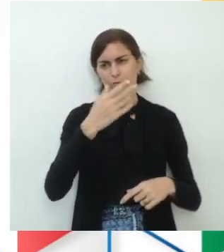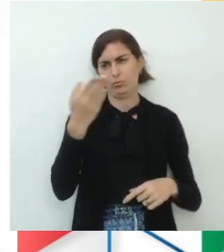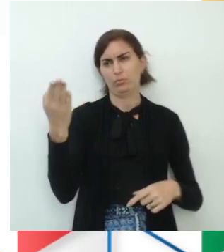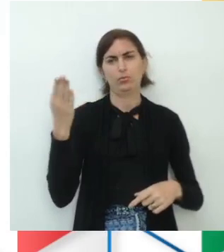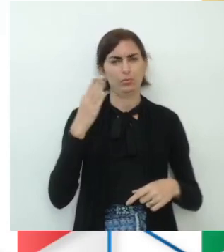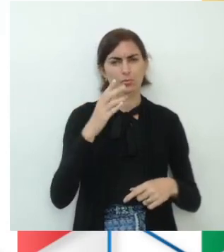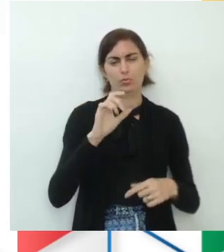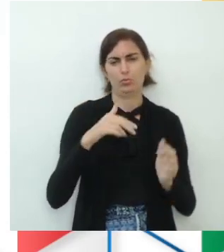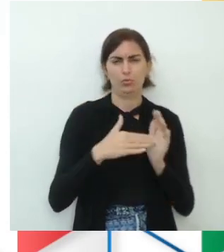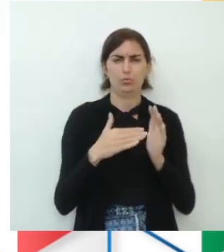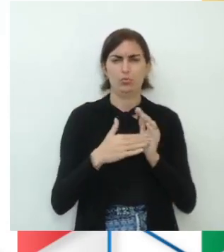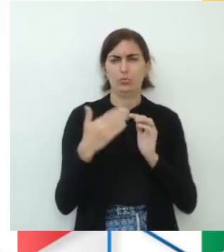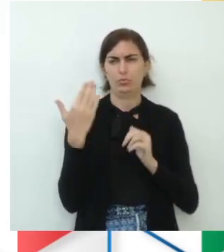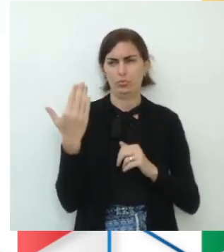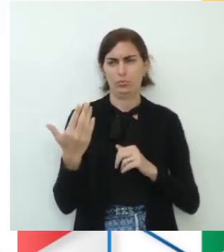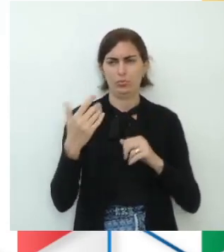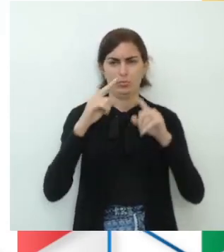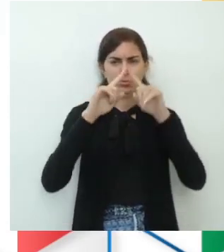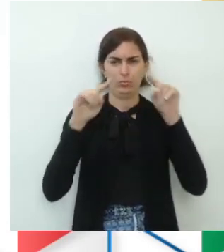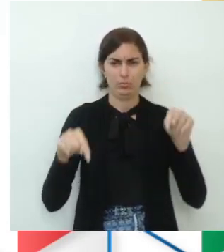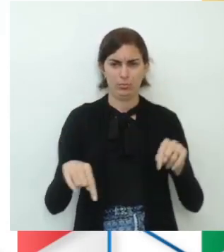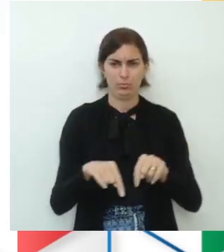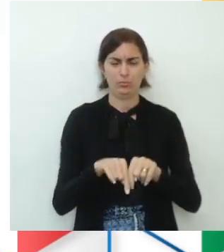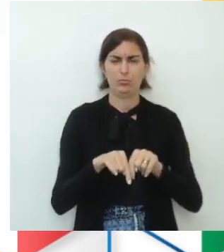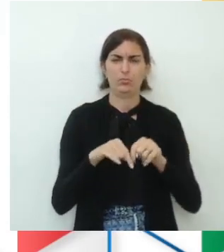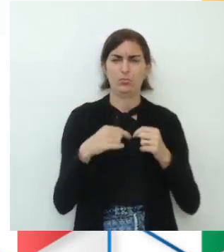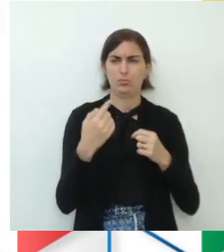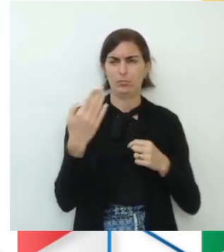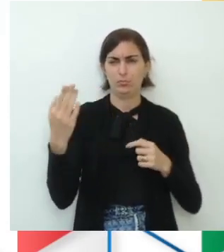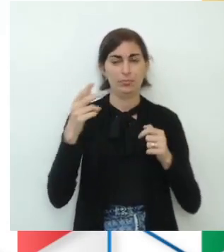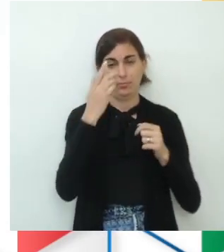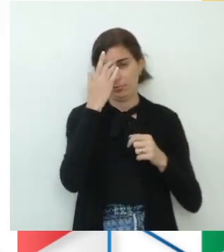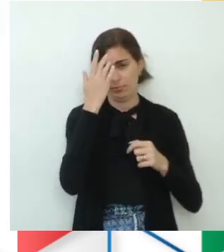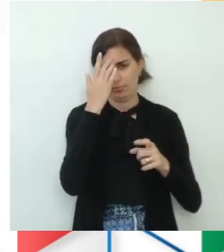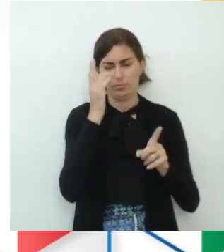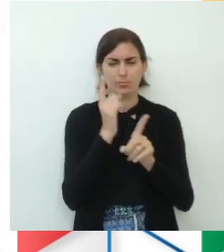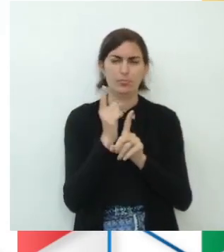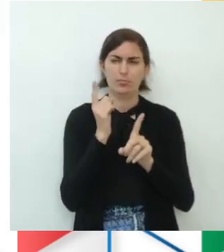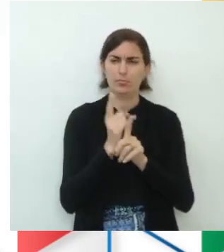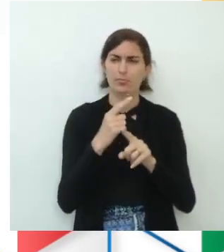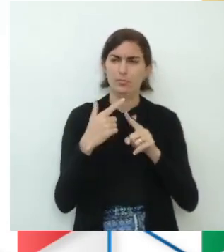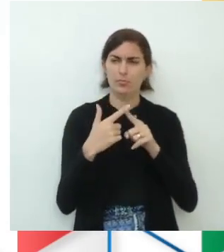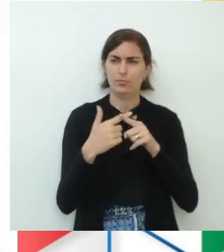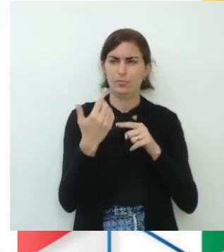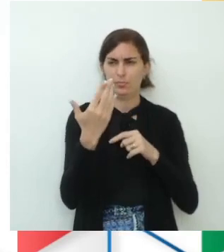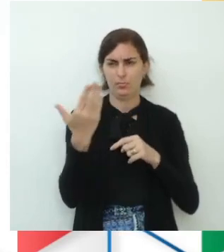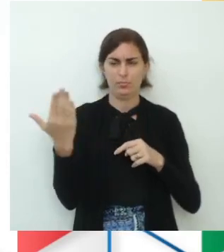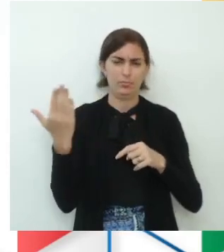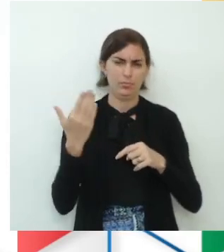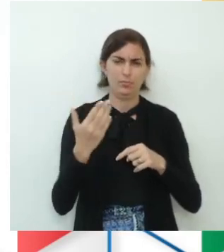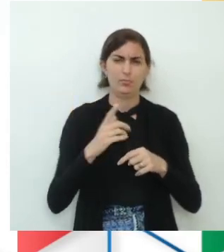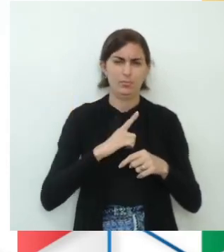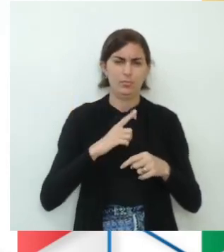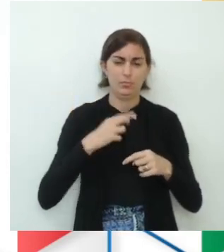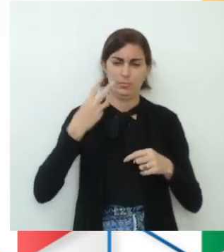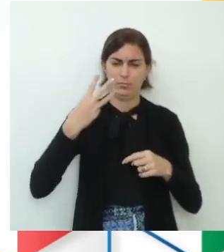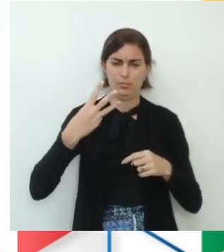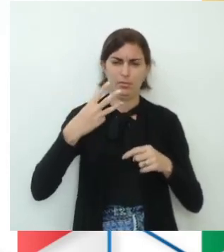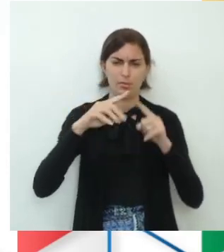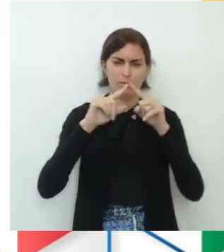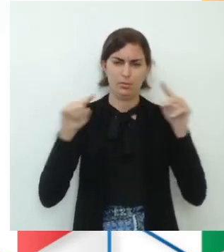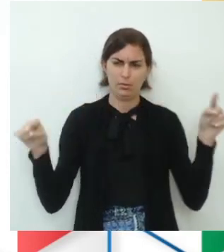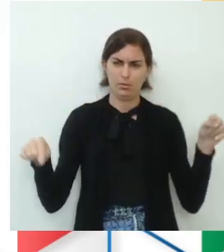Polígono é esse último aí, ó, que é um triângulo, é fácil de identificá-lo, porque ele tem 3